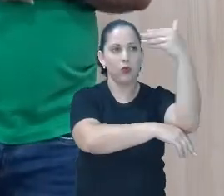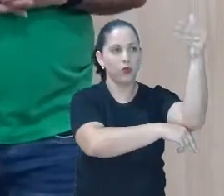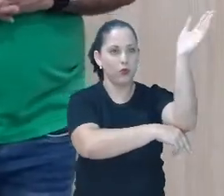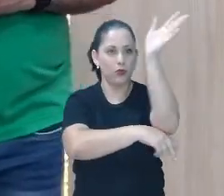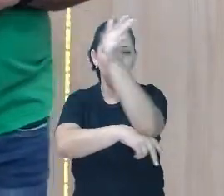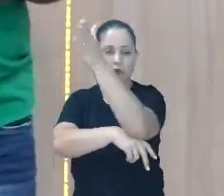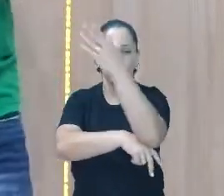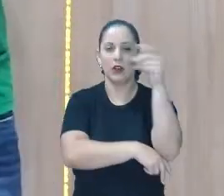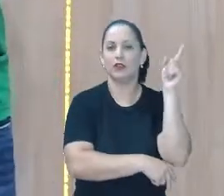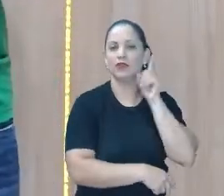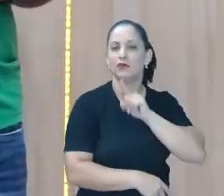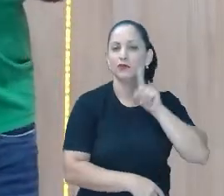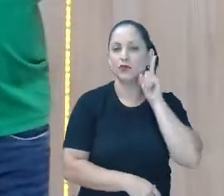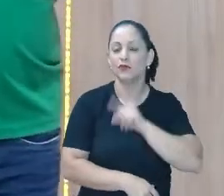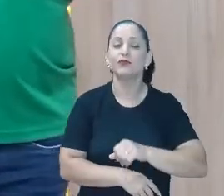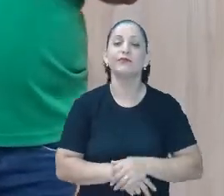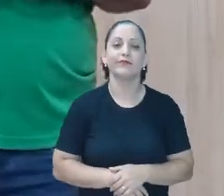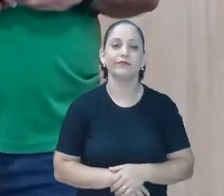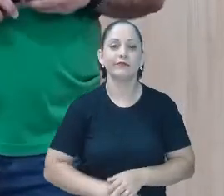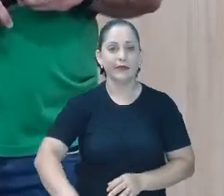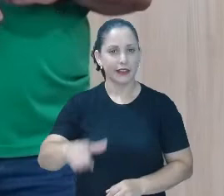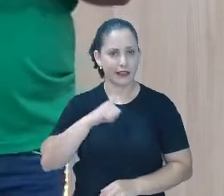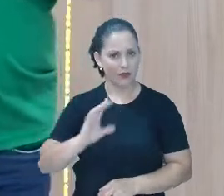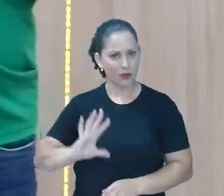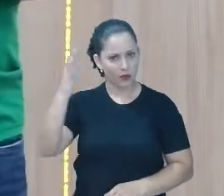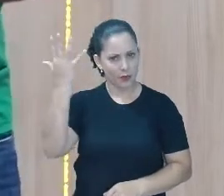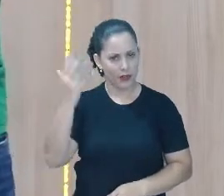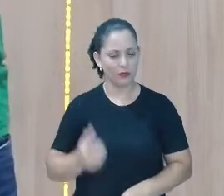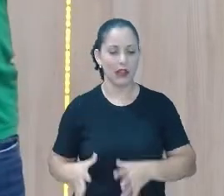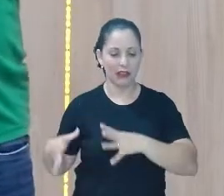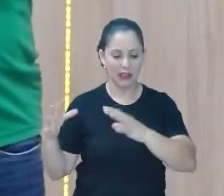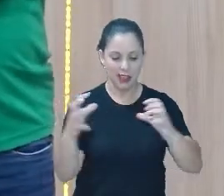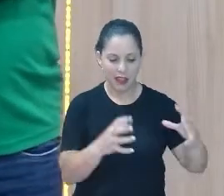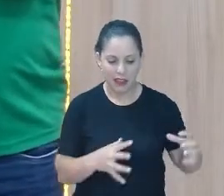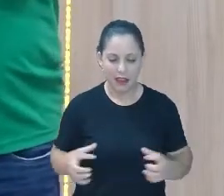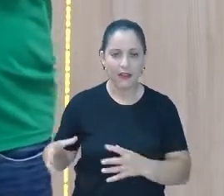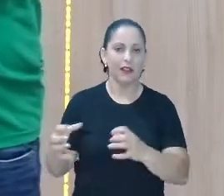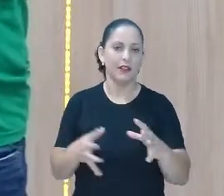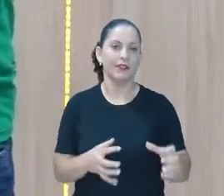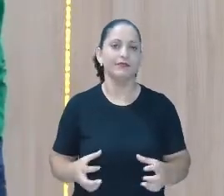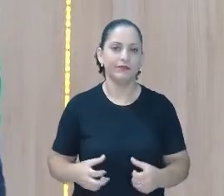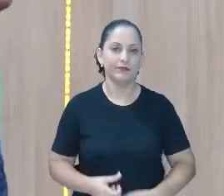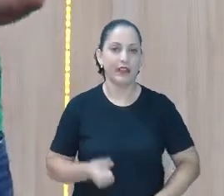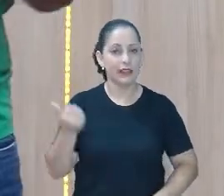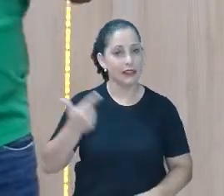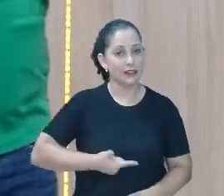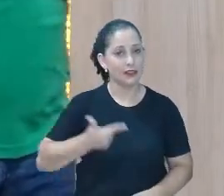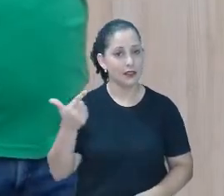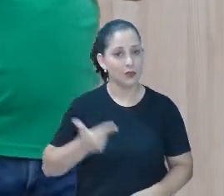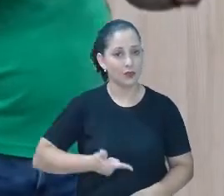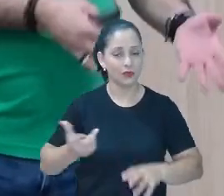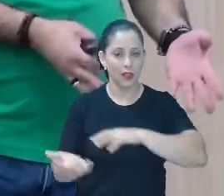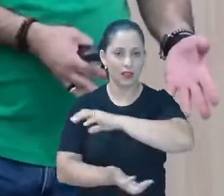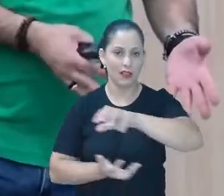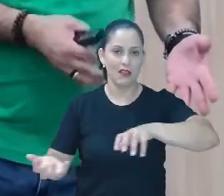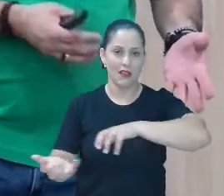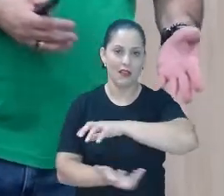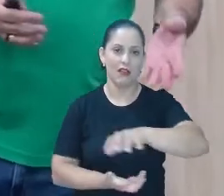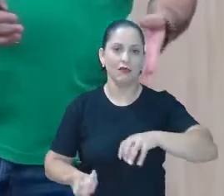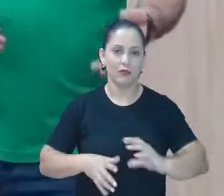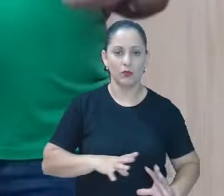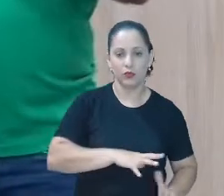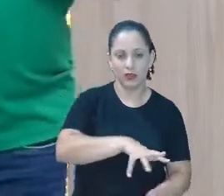Guerra Mundial que foi a batalha, né, envolvendo americanos, né, soldados americanos e soldados